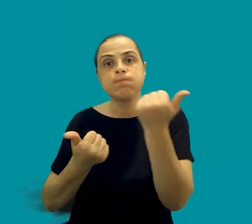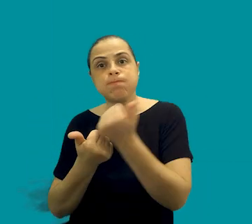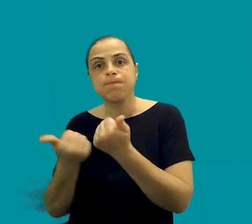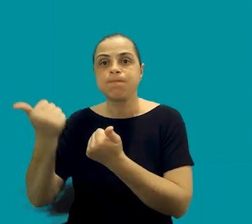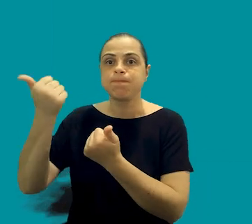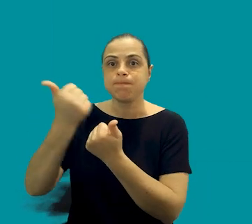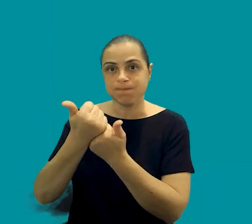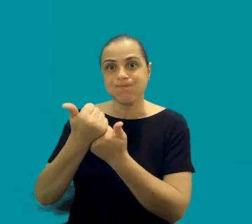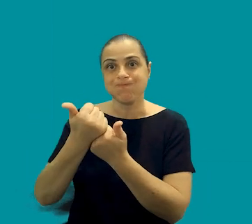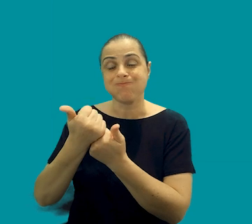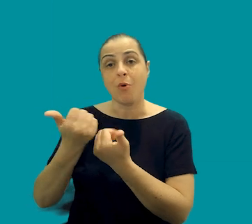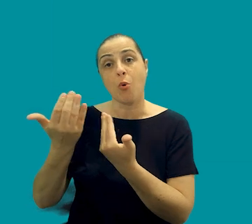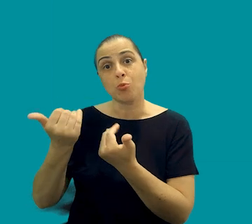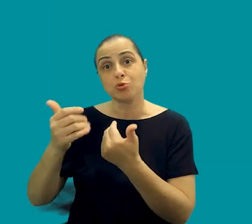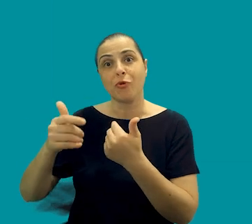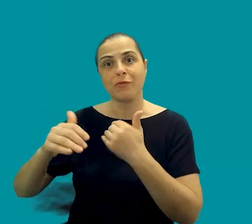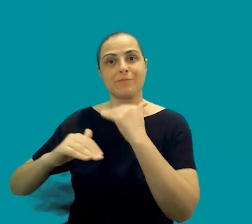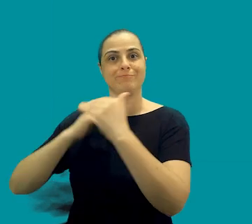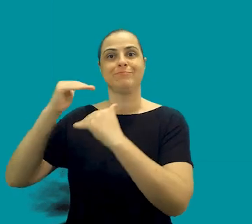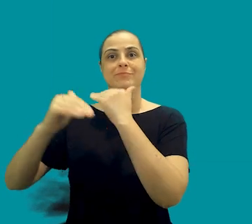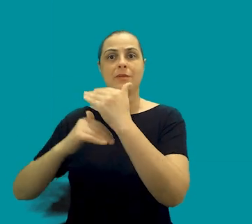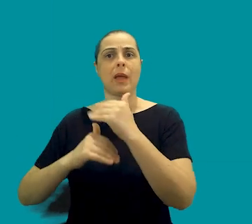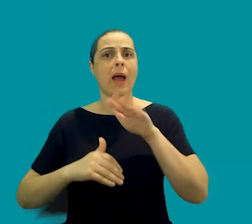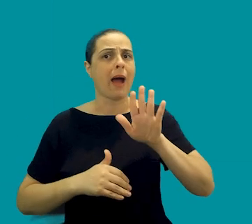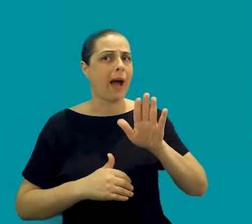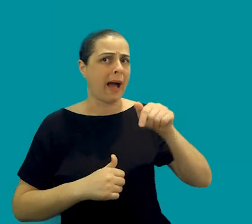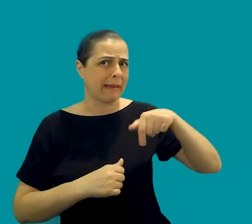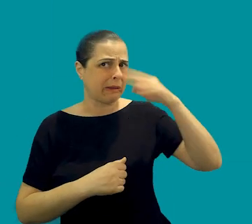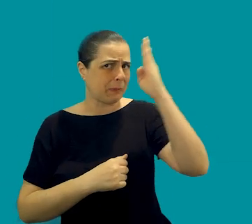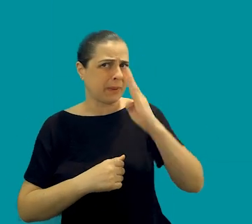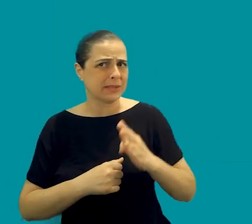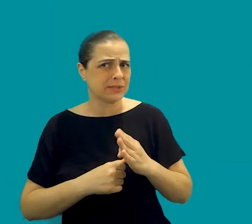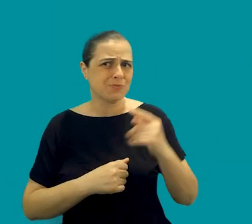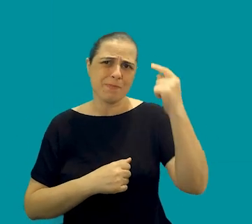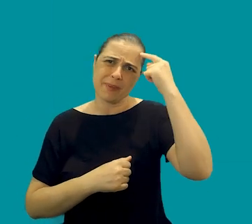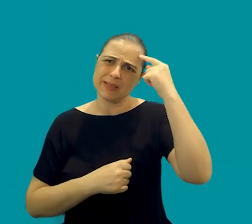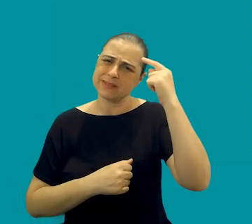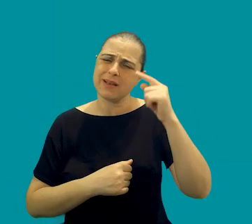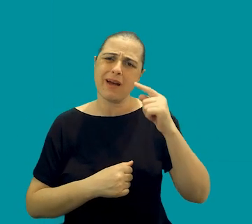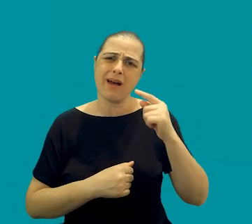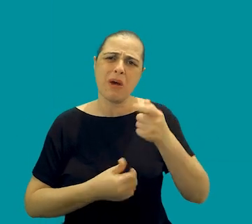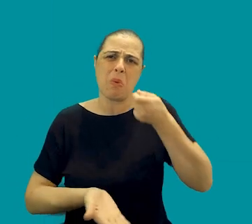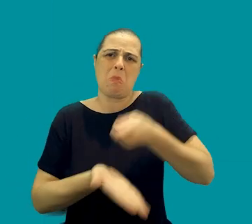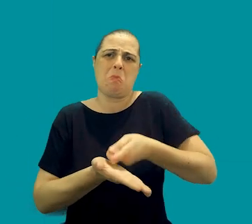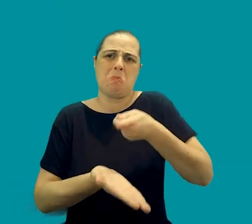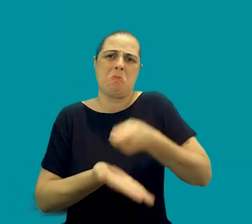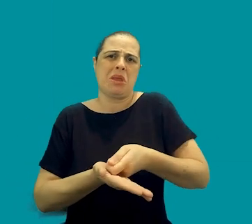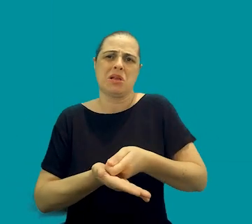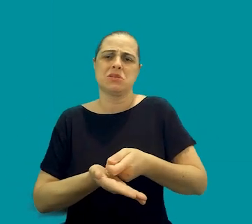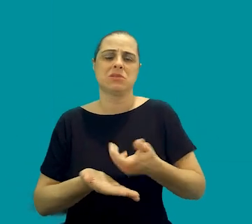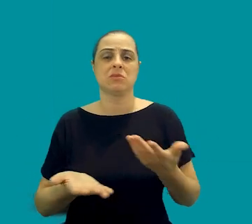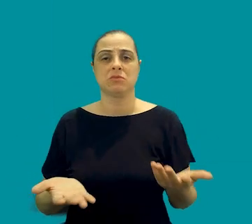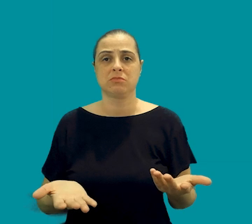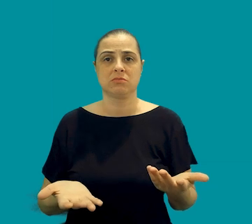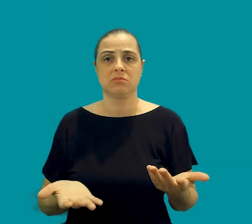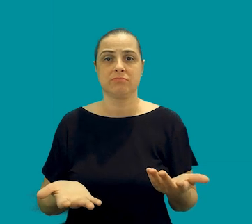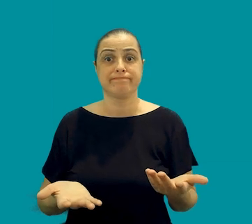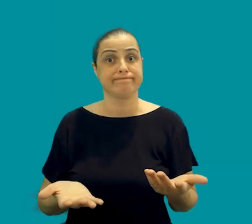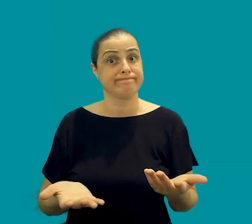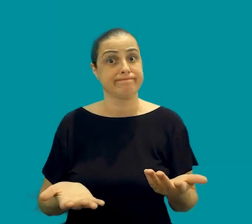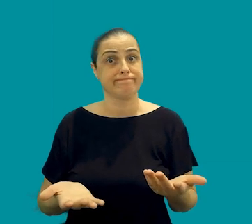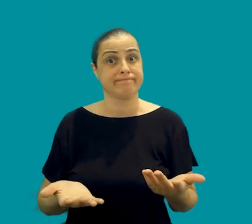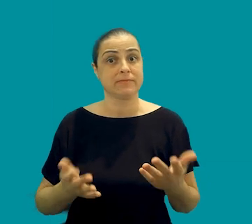jovem aqui no Brasil, ele não é visto como esse celeiro de talentos, ele é visto como talvez uma obrigação. Eu tenho uma obrigação legal para